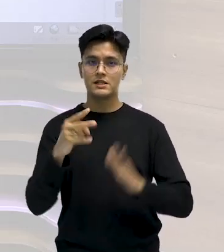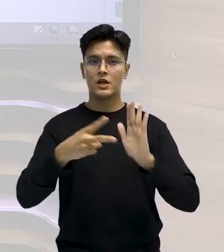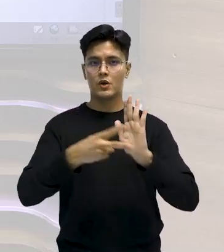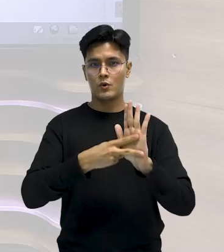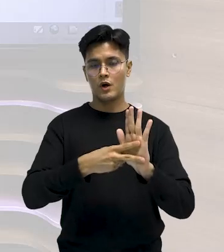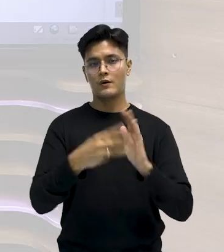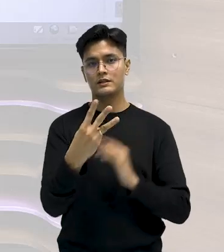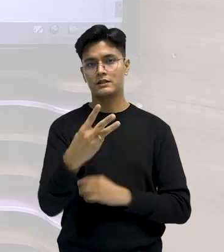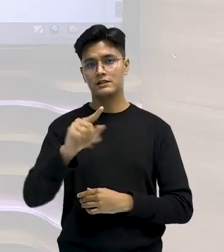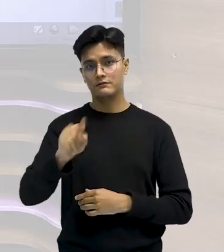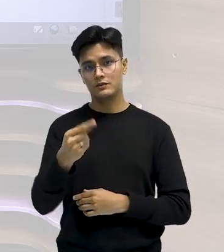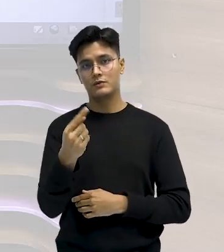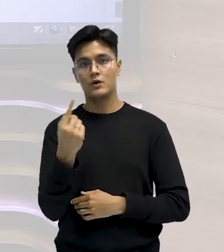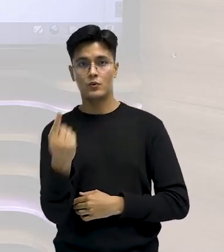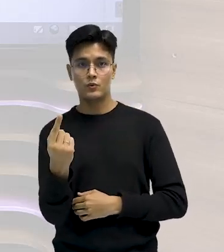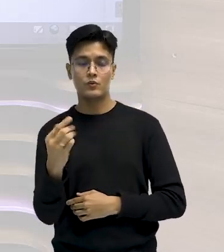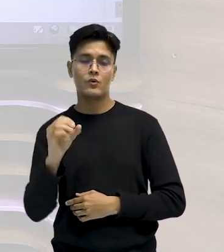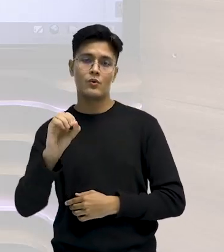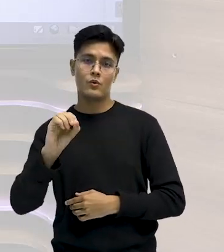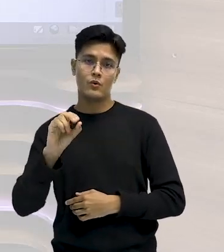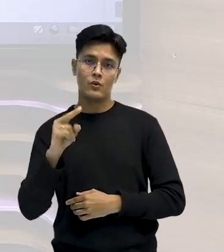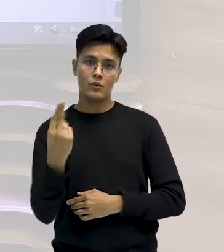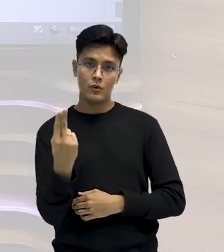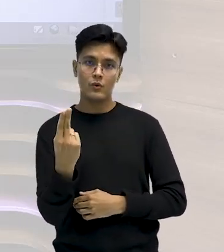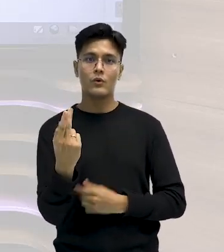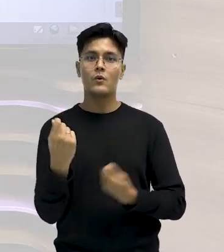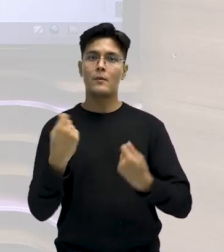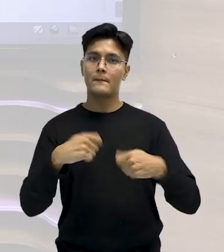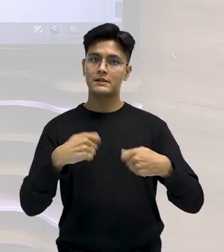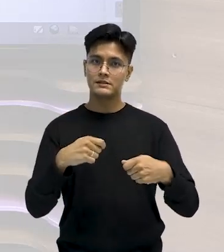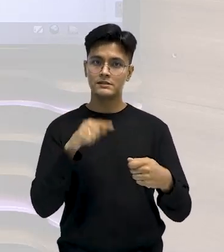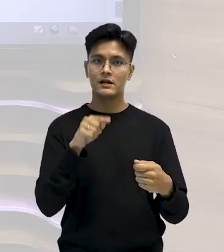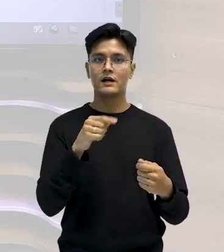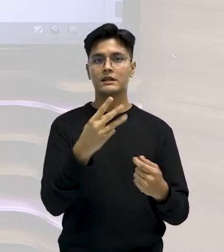a 3,1, ou se você tiver que considerar